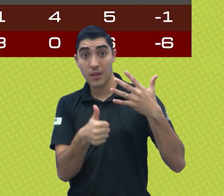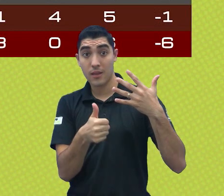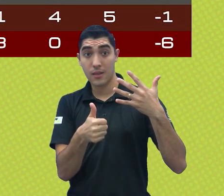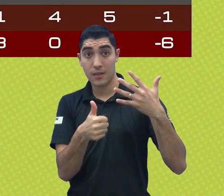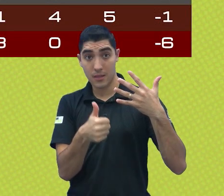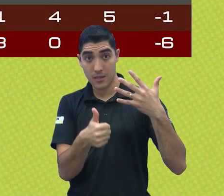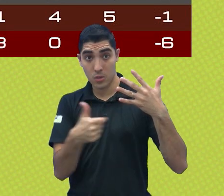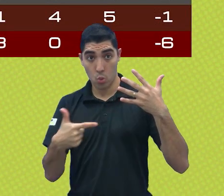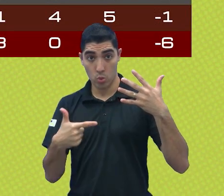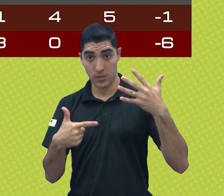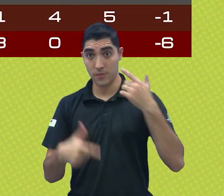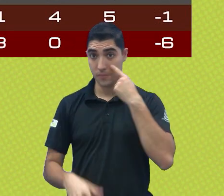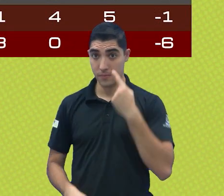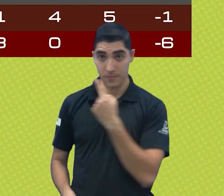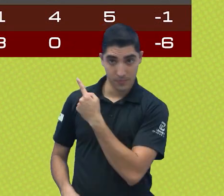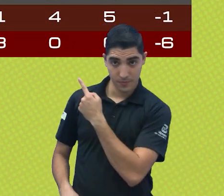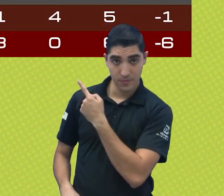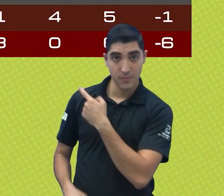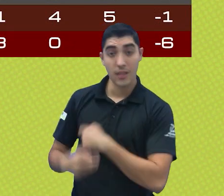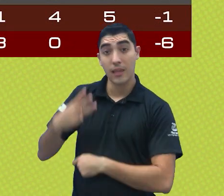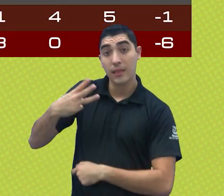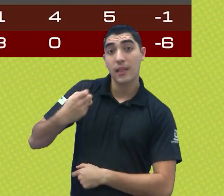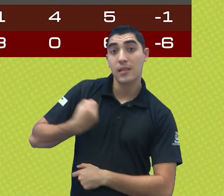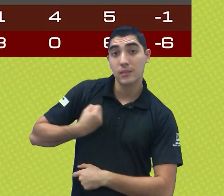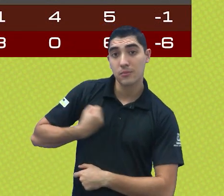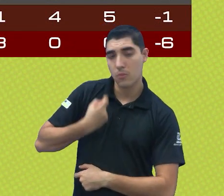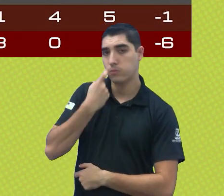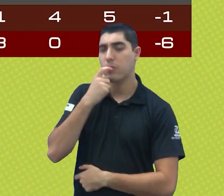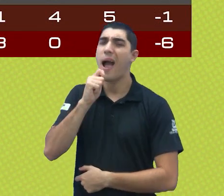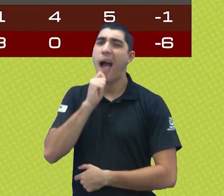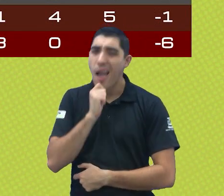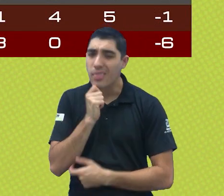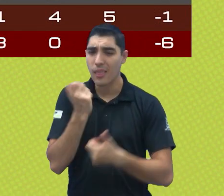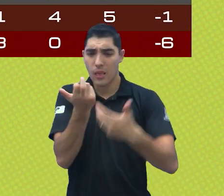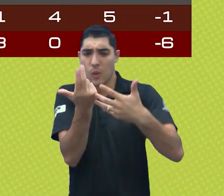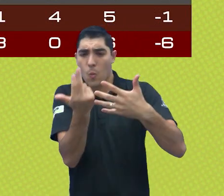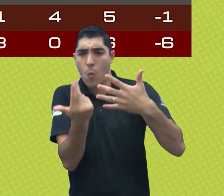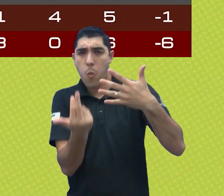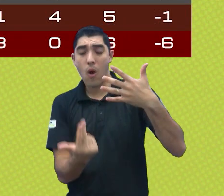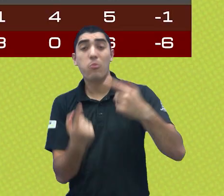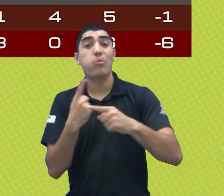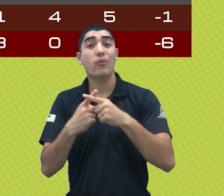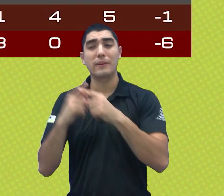12ª posição, com 3 pontos conquistados. Ainda está tudo muito nivelado, muito empate